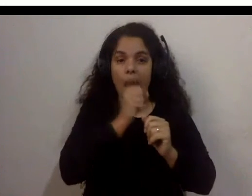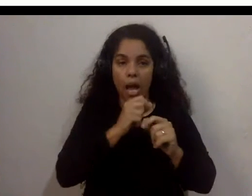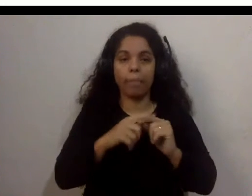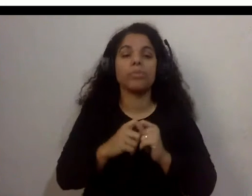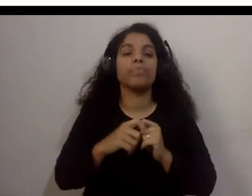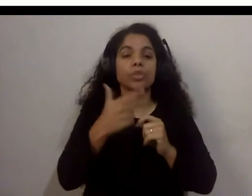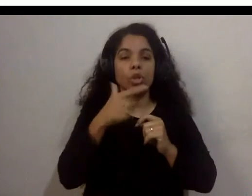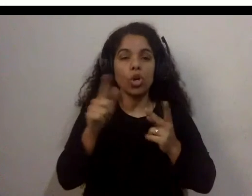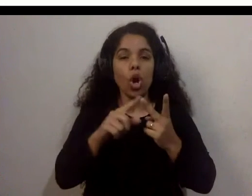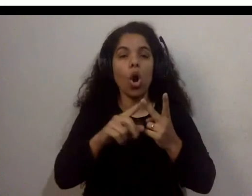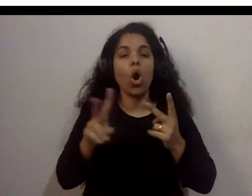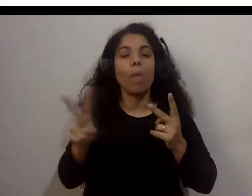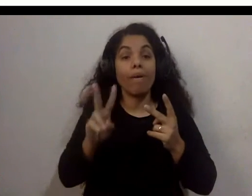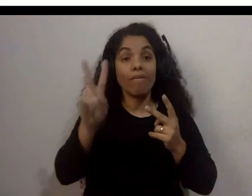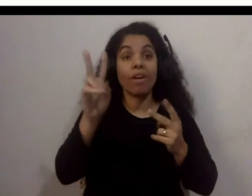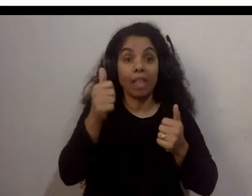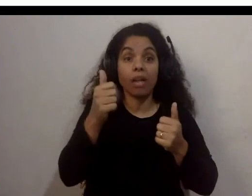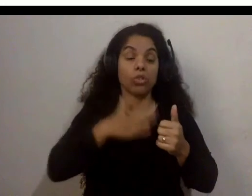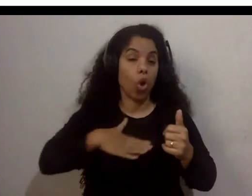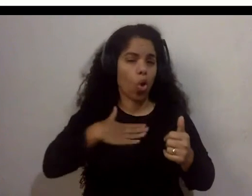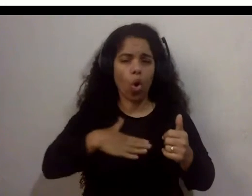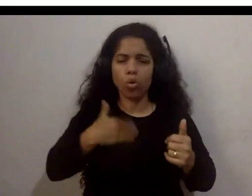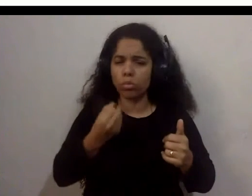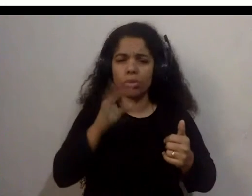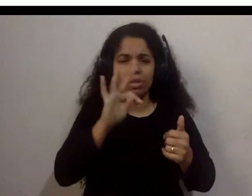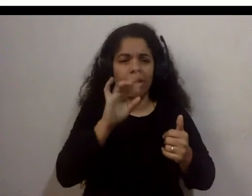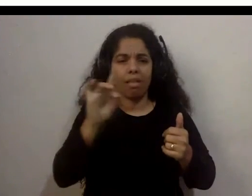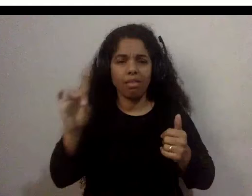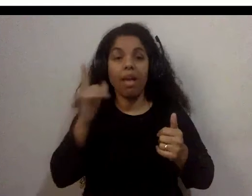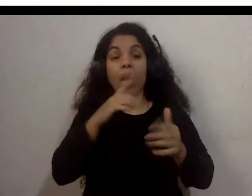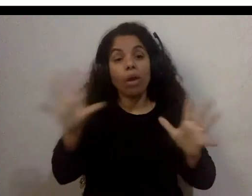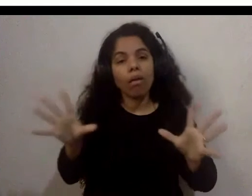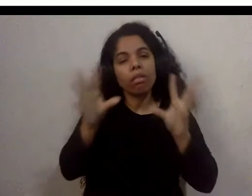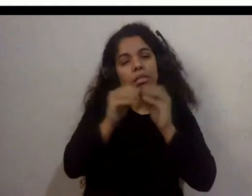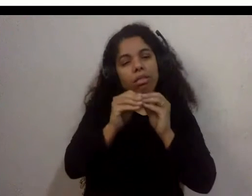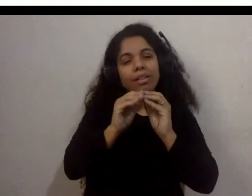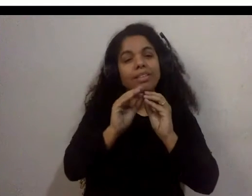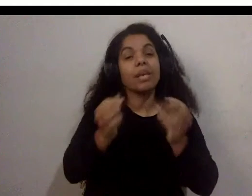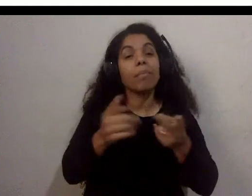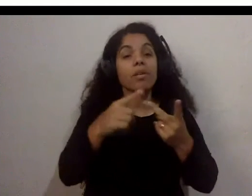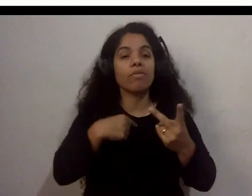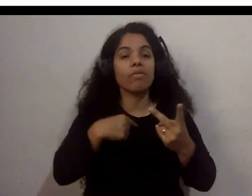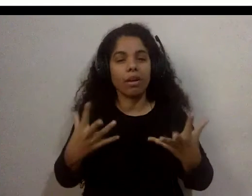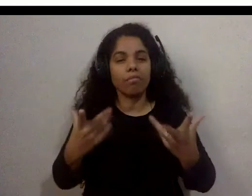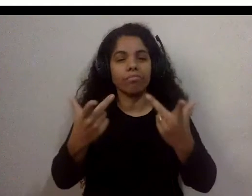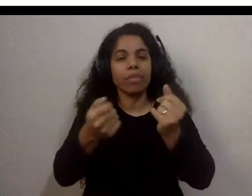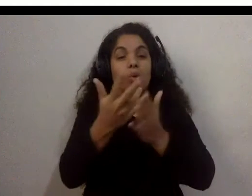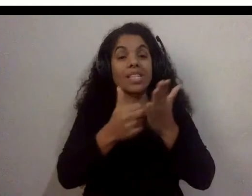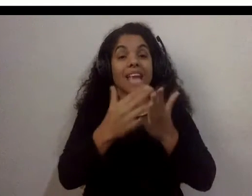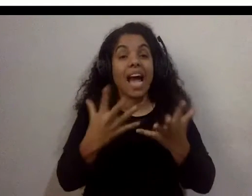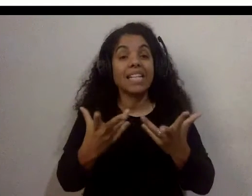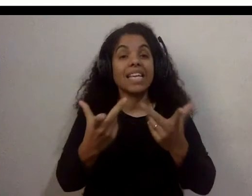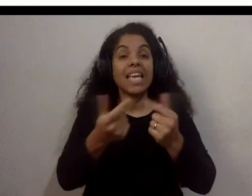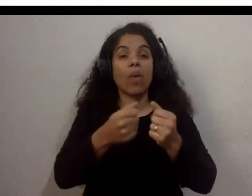aí entra uma outra vantagem que eu particularmente gosto muito do TDD, é que ele simplifica o design e a qualidade do código. O que